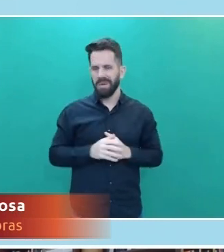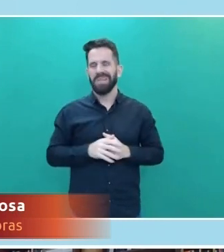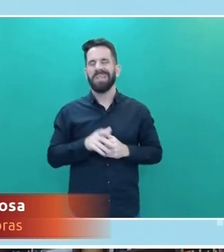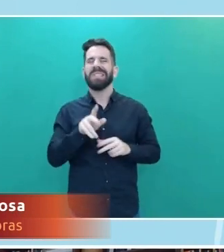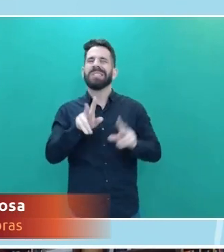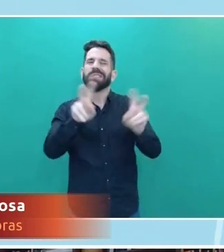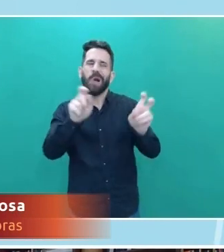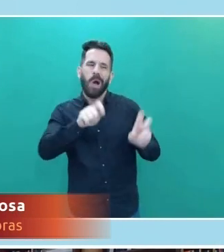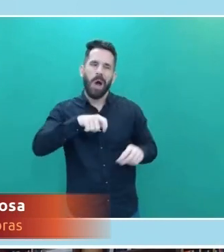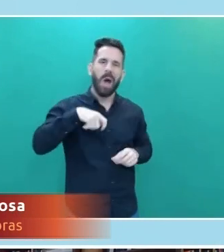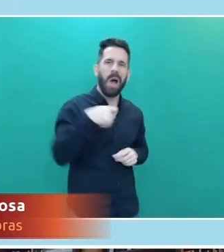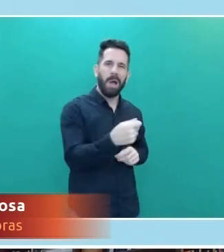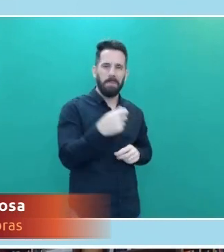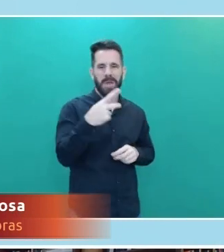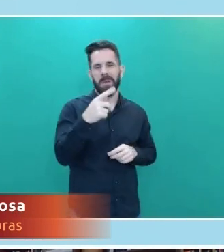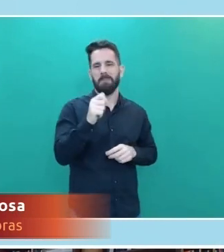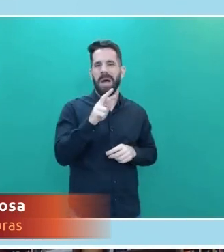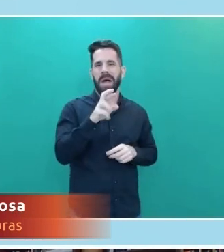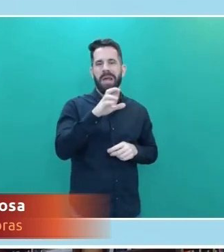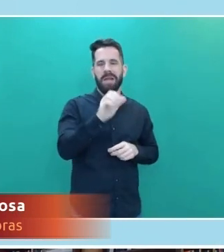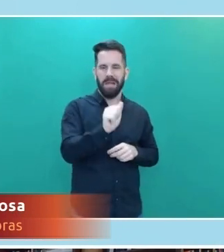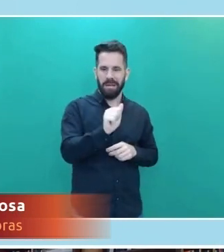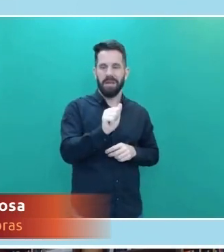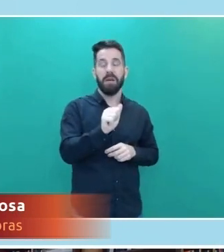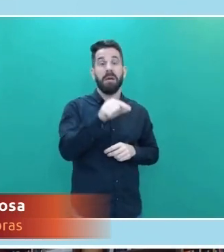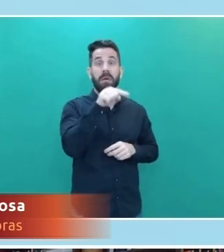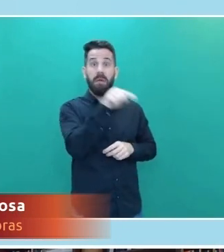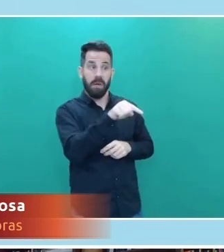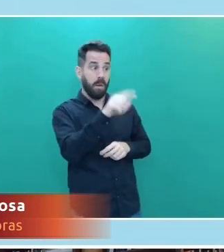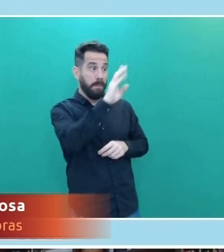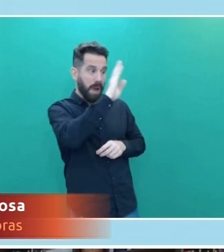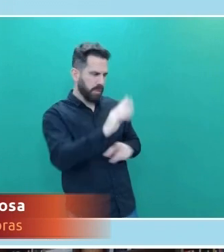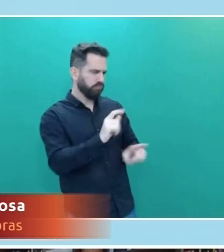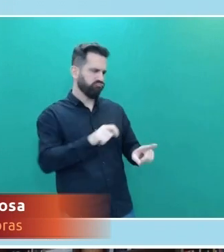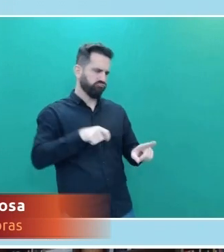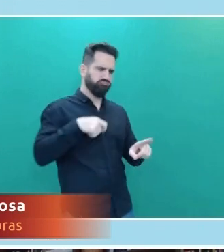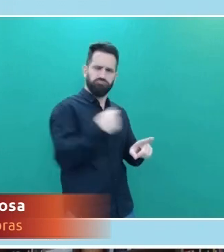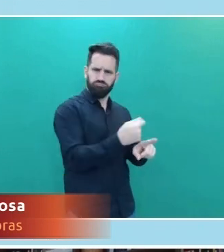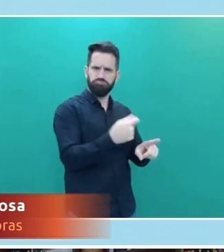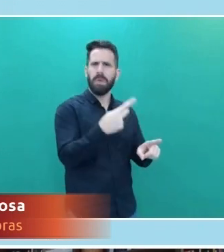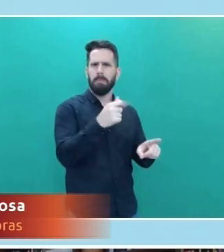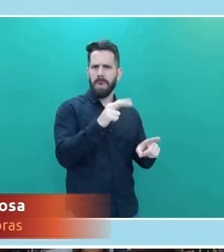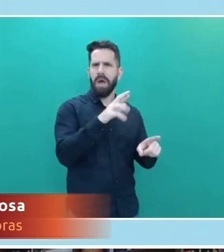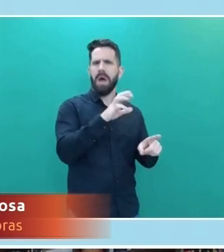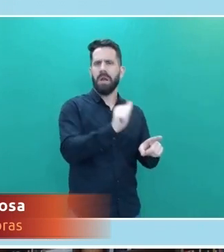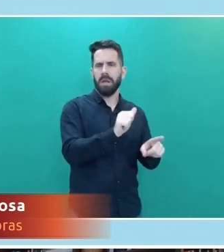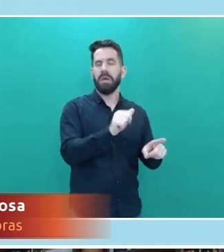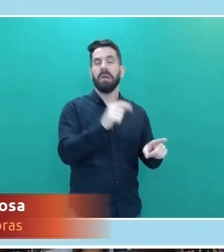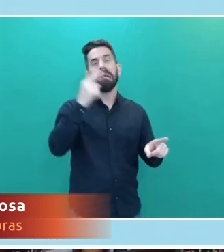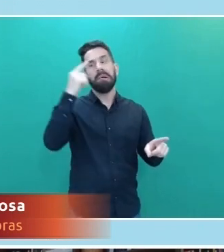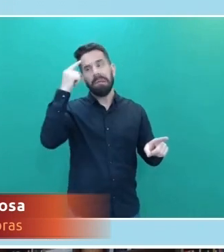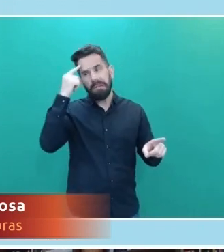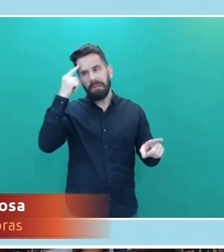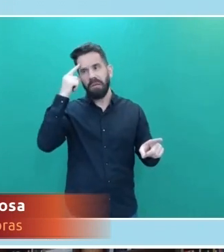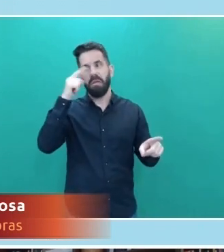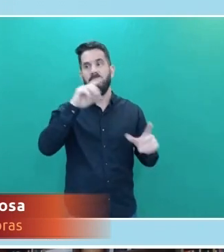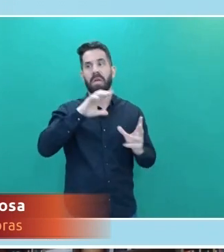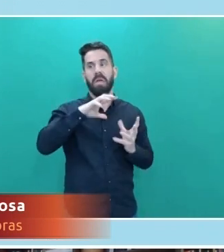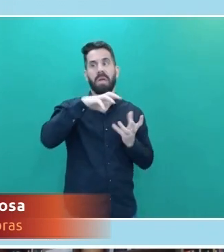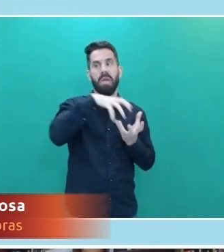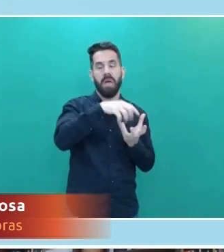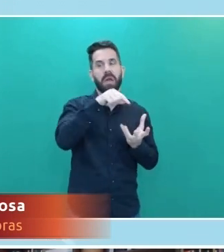do Brasil é muito mais no âmbito político eleitoral doméstico. O que sim, eu acho que o Bolsonaro